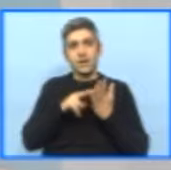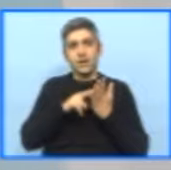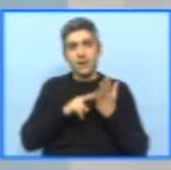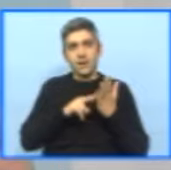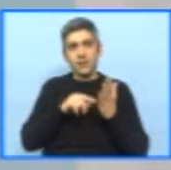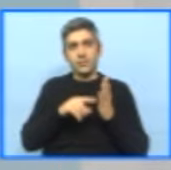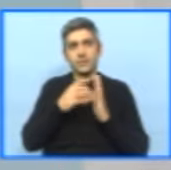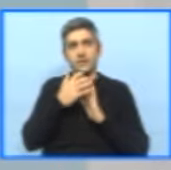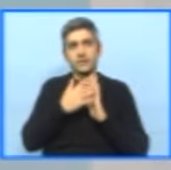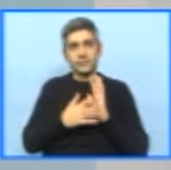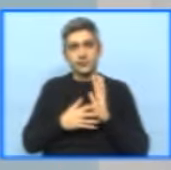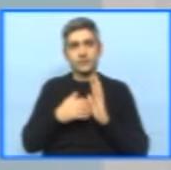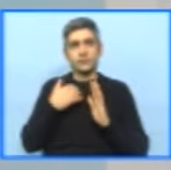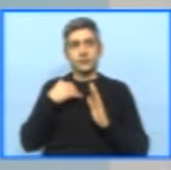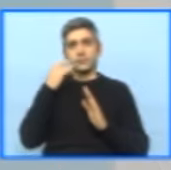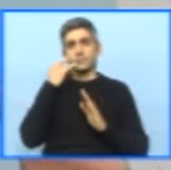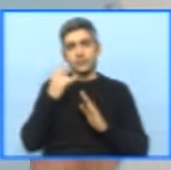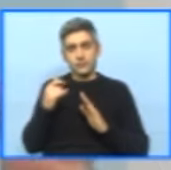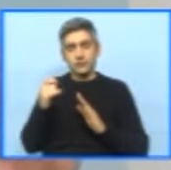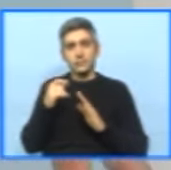e que o tento